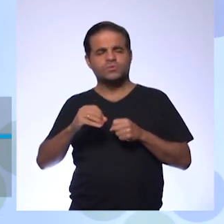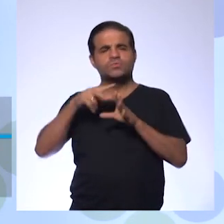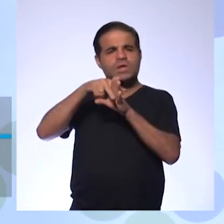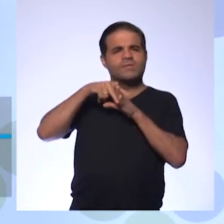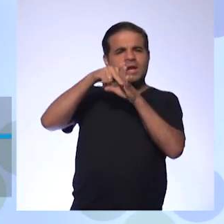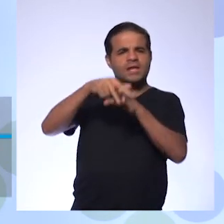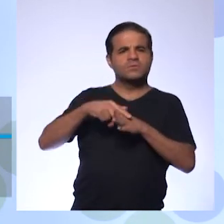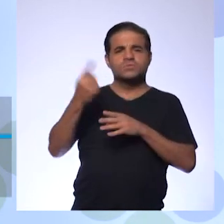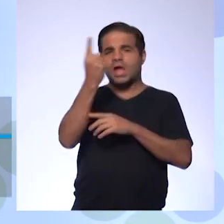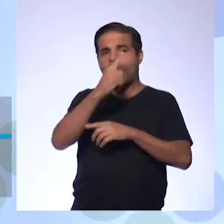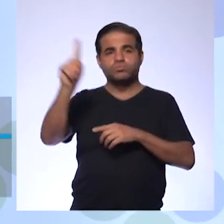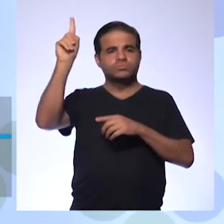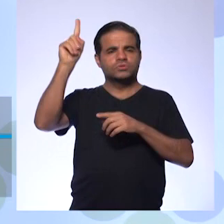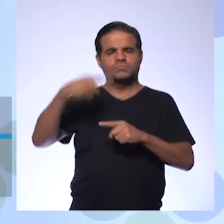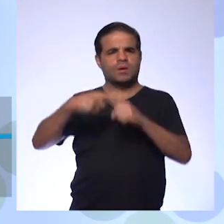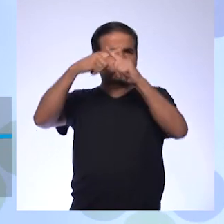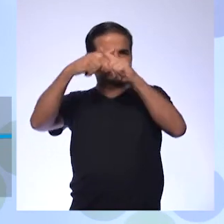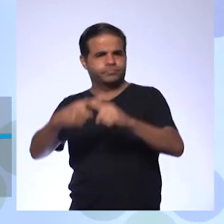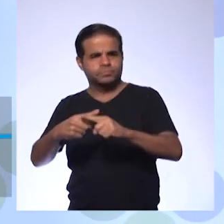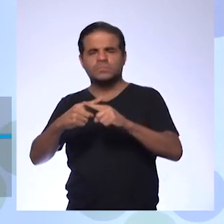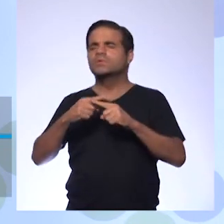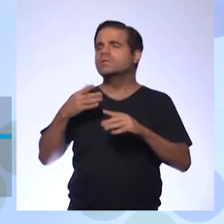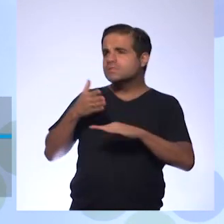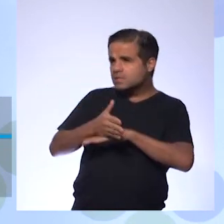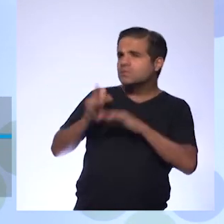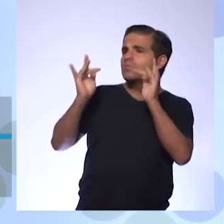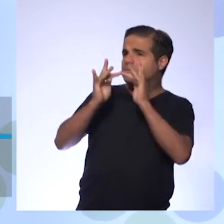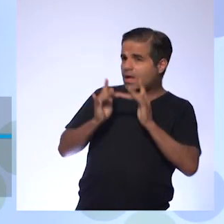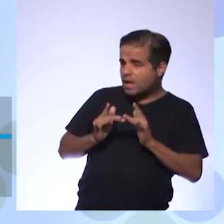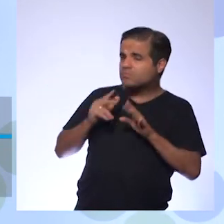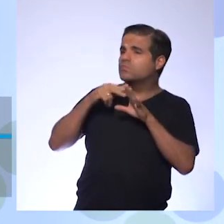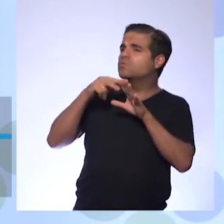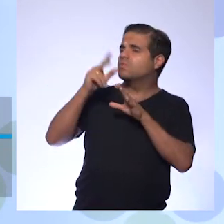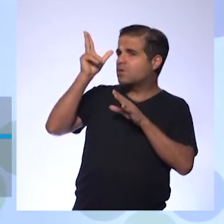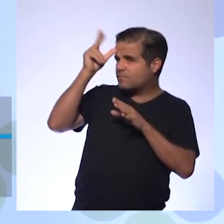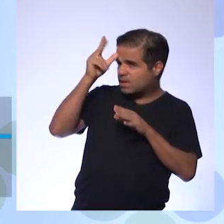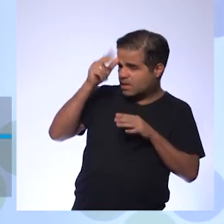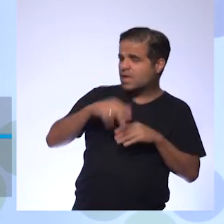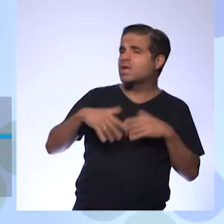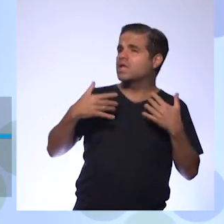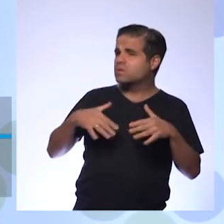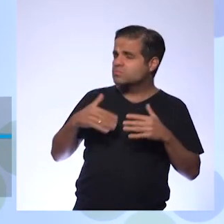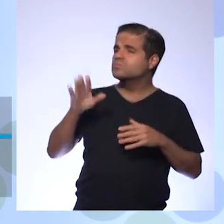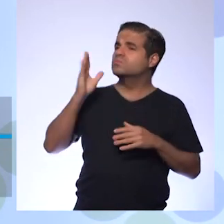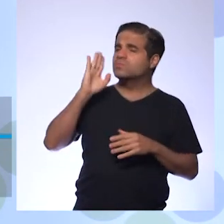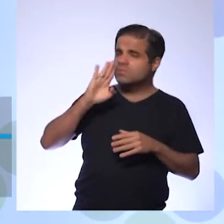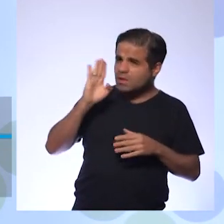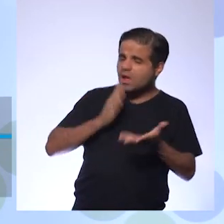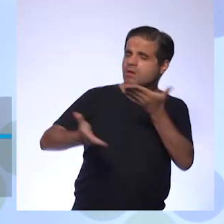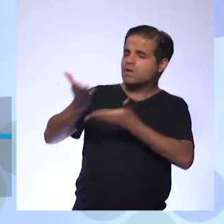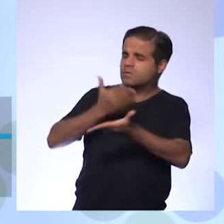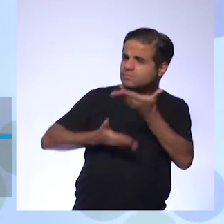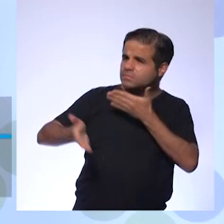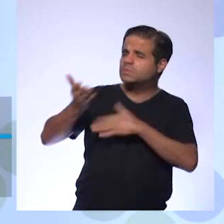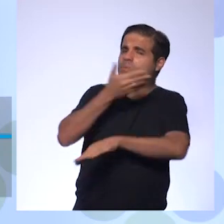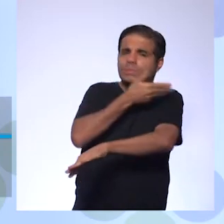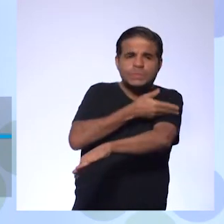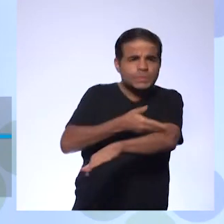que eles chegam a entrar em contato com cavaleiros medievais. São filmes bem legais que resgatam, de certa forma, né, essa